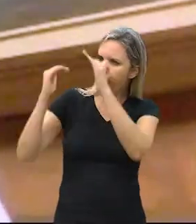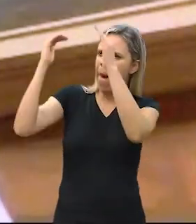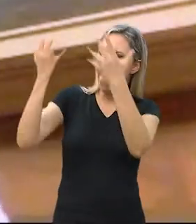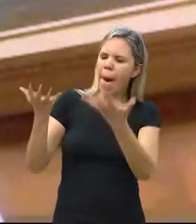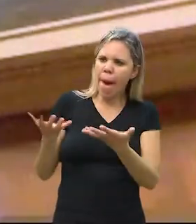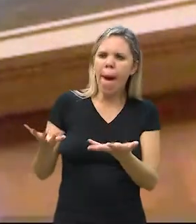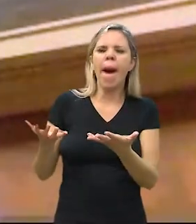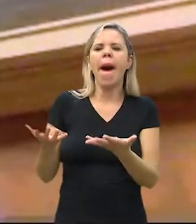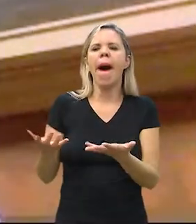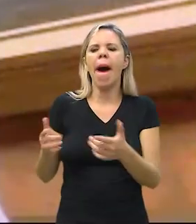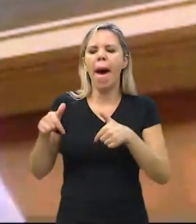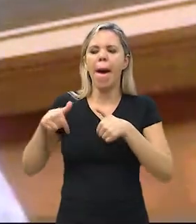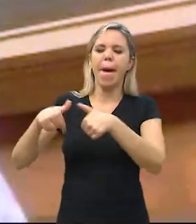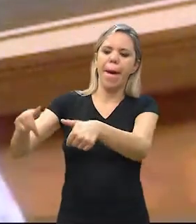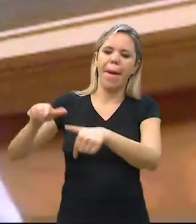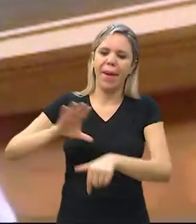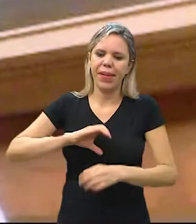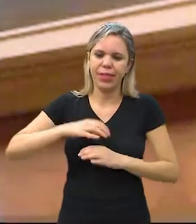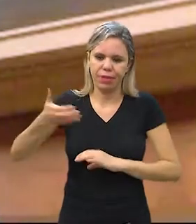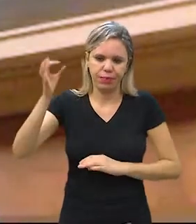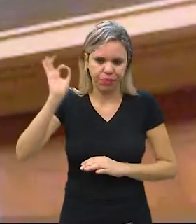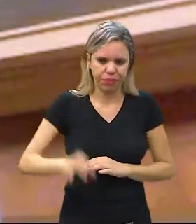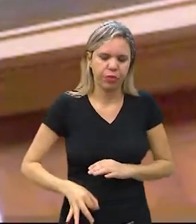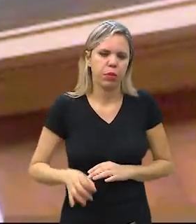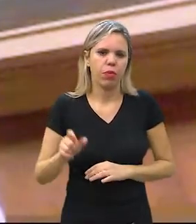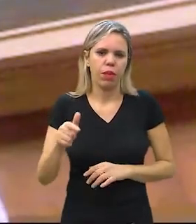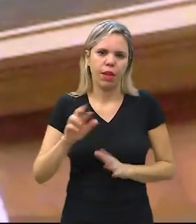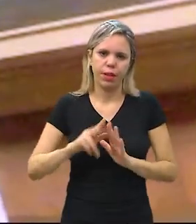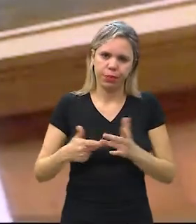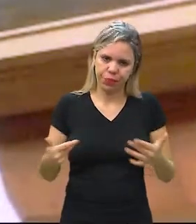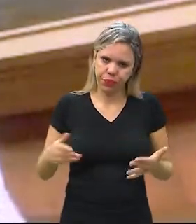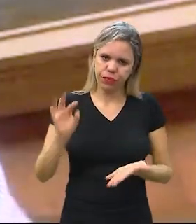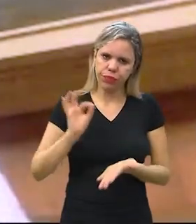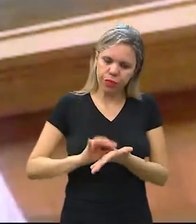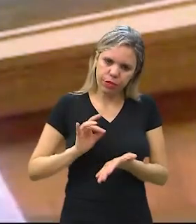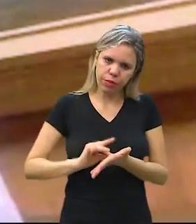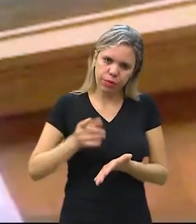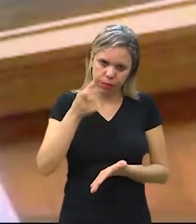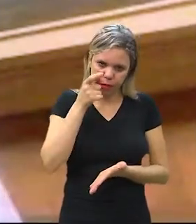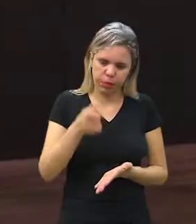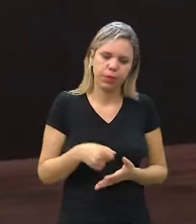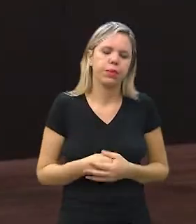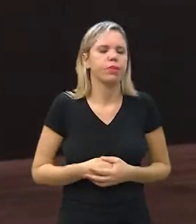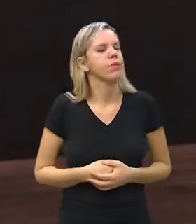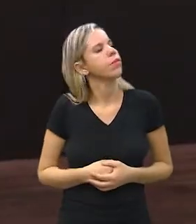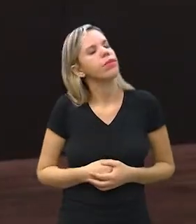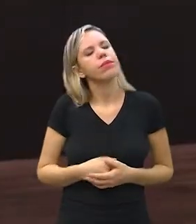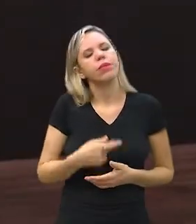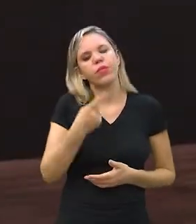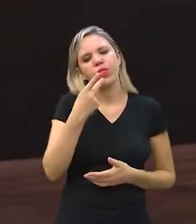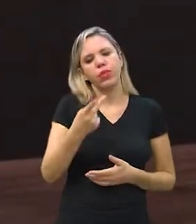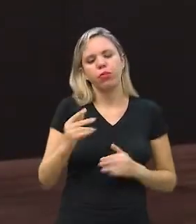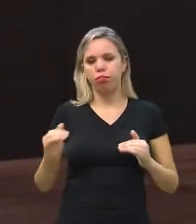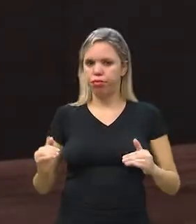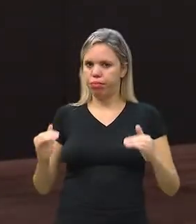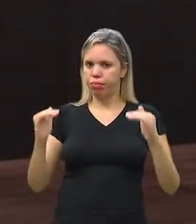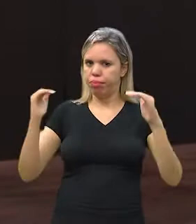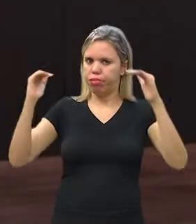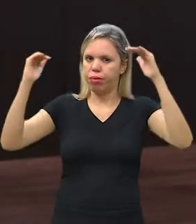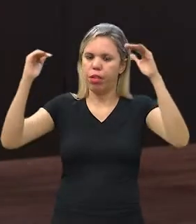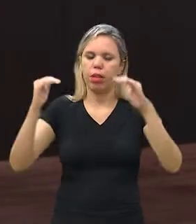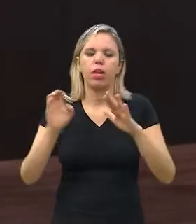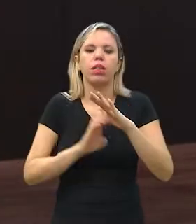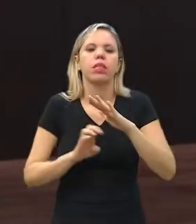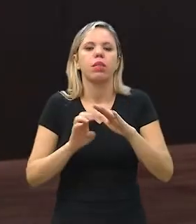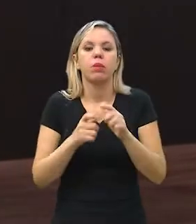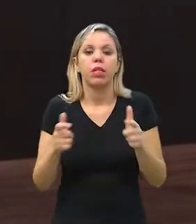ela quer crescer, se ela tem a atitude correta. Estas são as coisas que realmente a gente olha. Quando a gente fala em crescer,